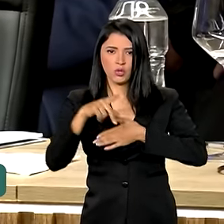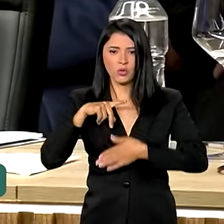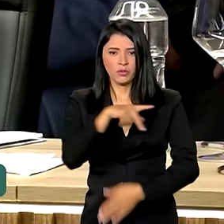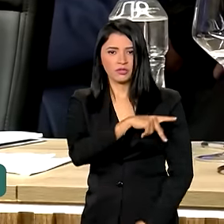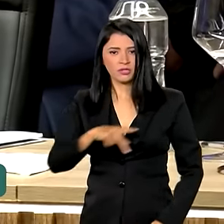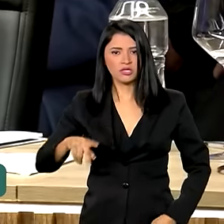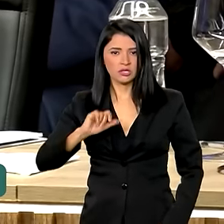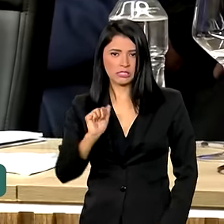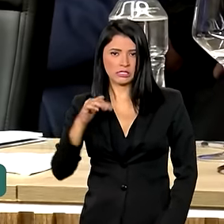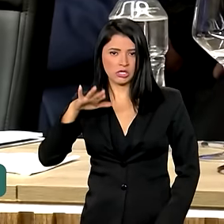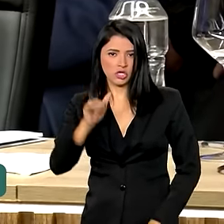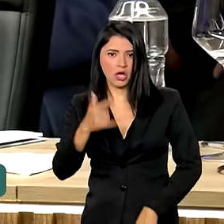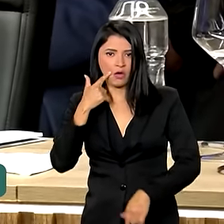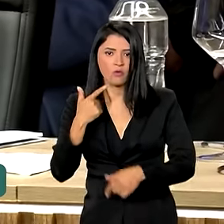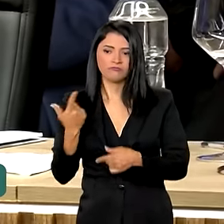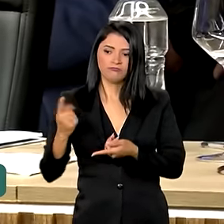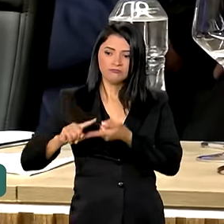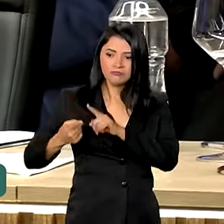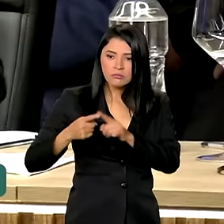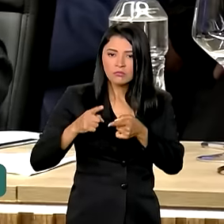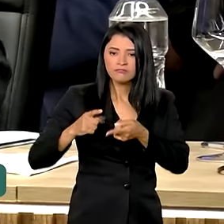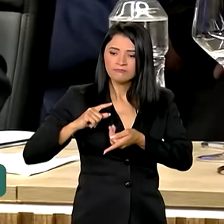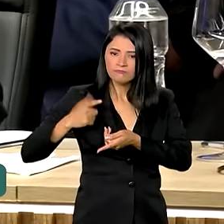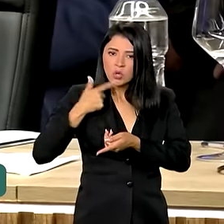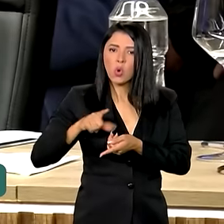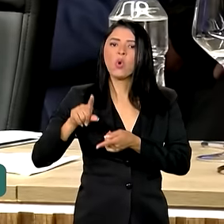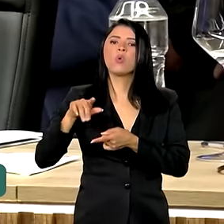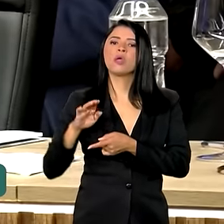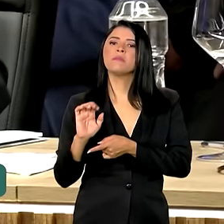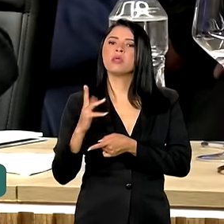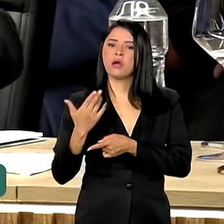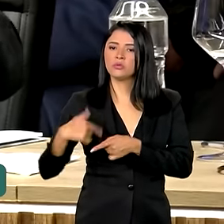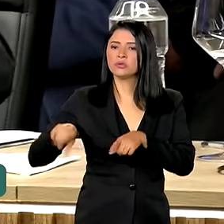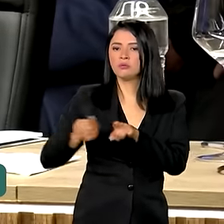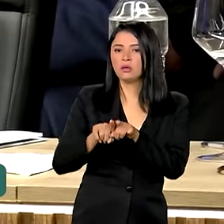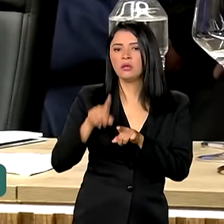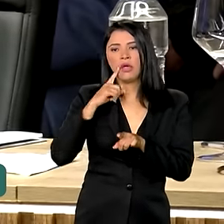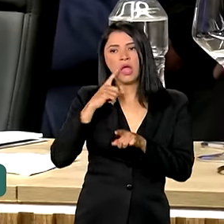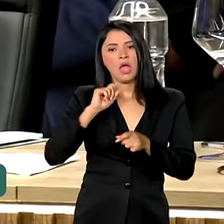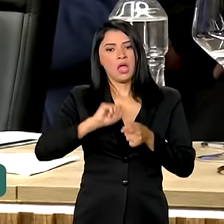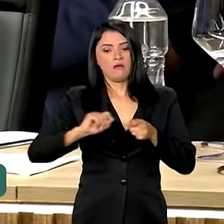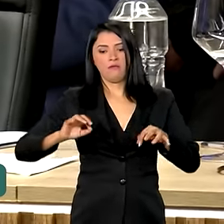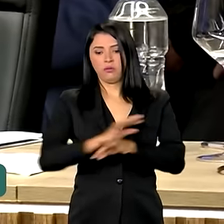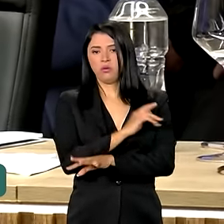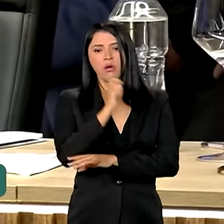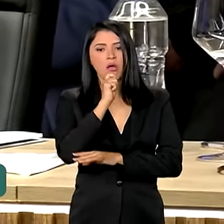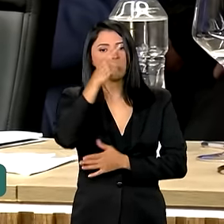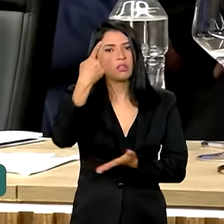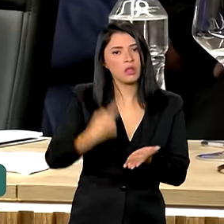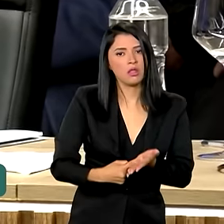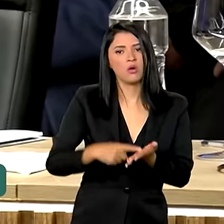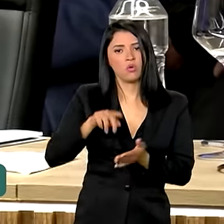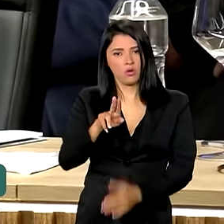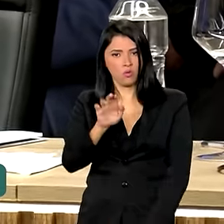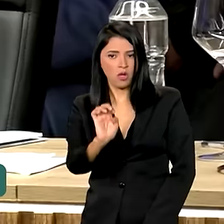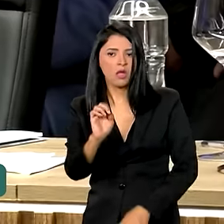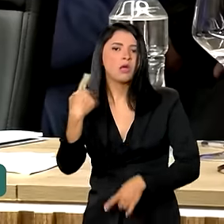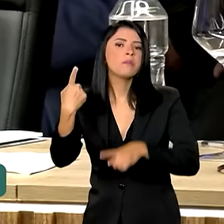foi lançado o processo de negociação com os Emirados Árabes Unidos. Só não concluímos o acordo com a União